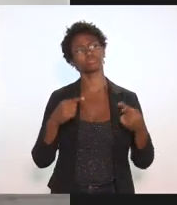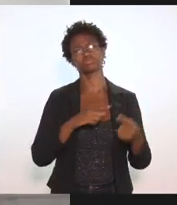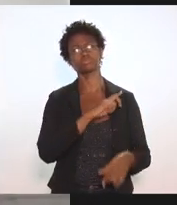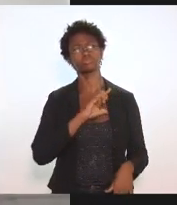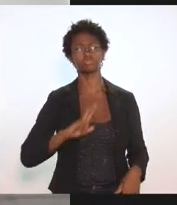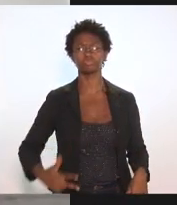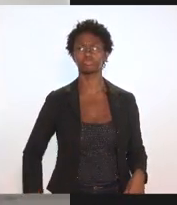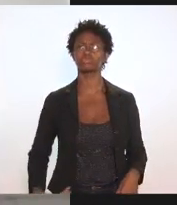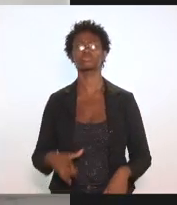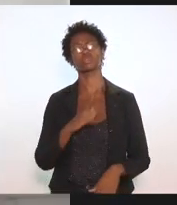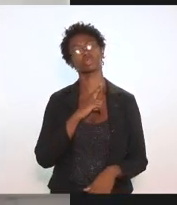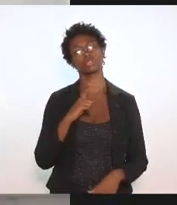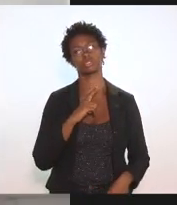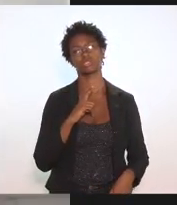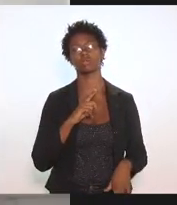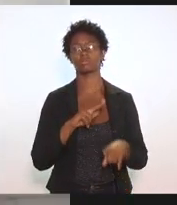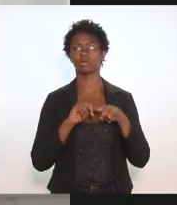que